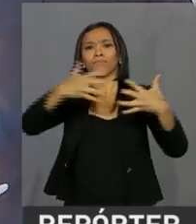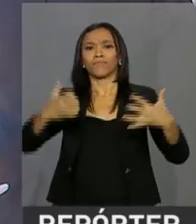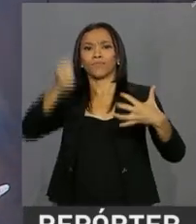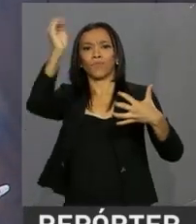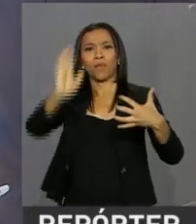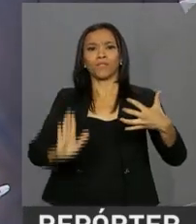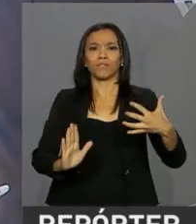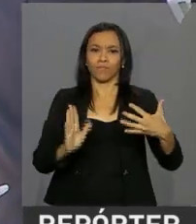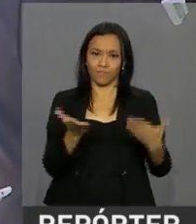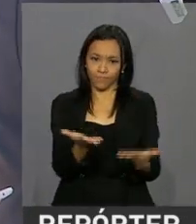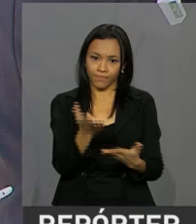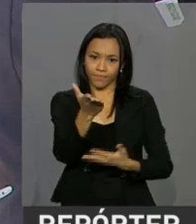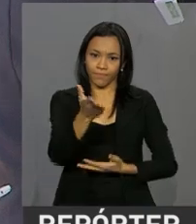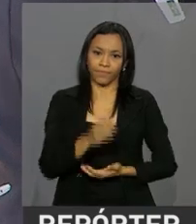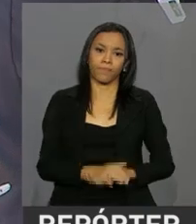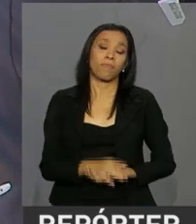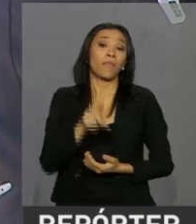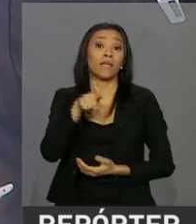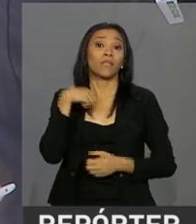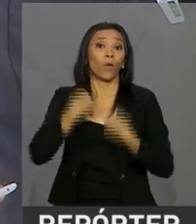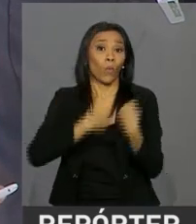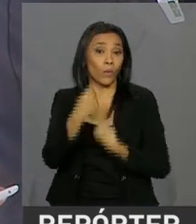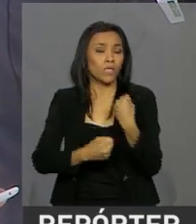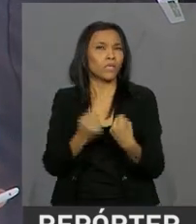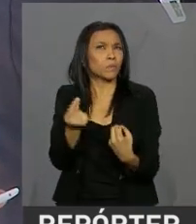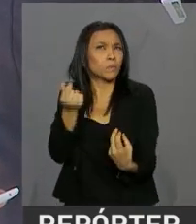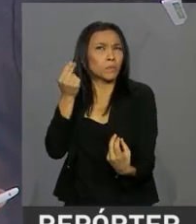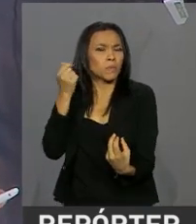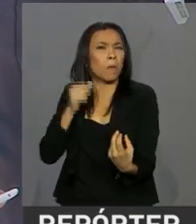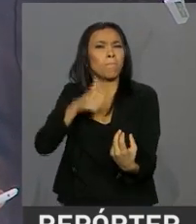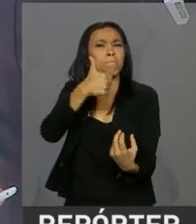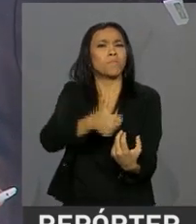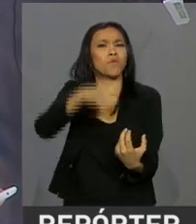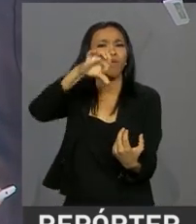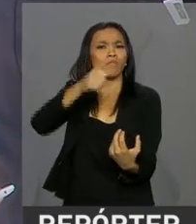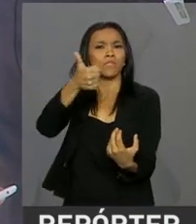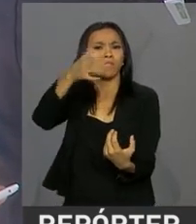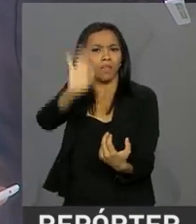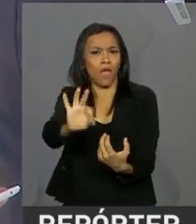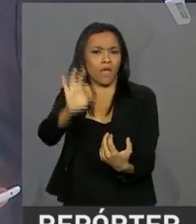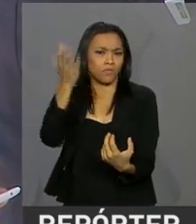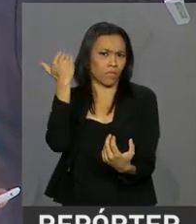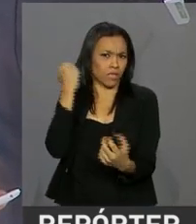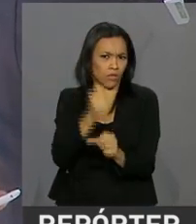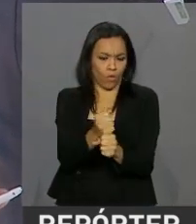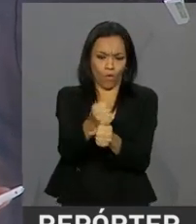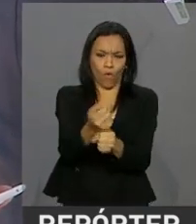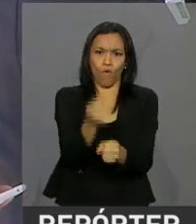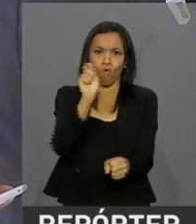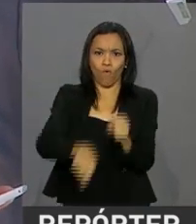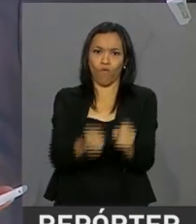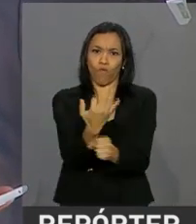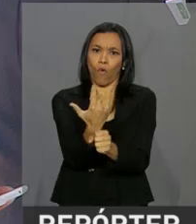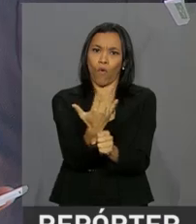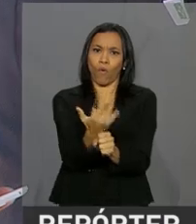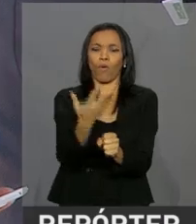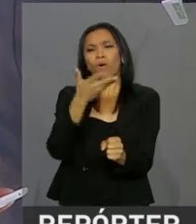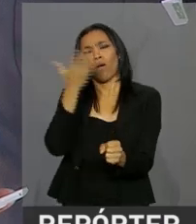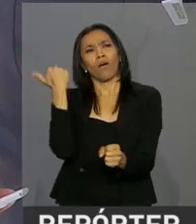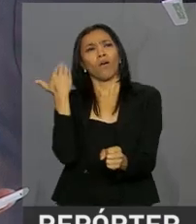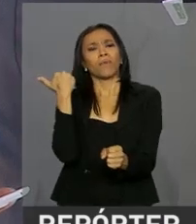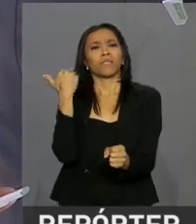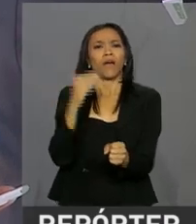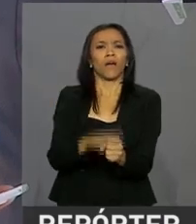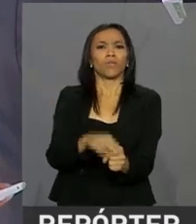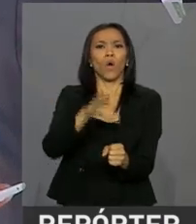corrida do fogo simbólico, ela advém desde a época de 1910. Olavo Bilac e outros adoradores do civismo e